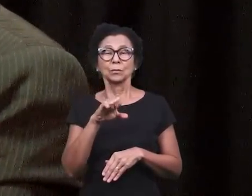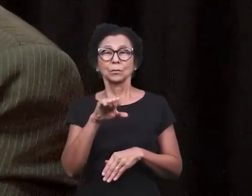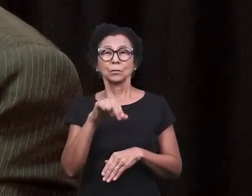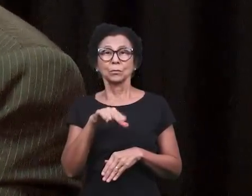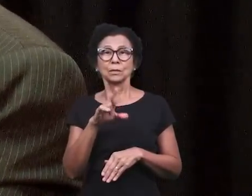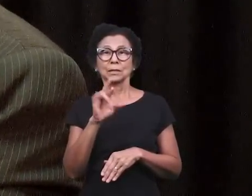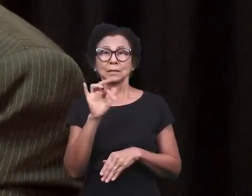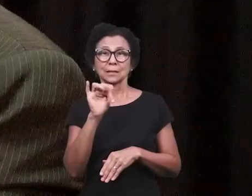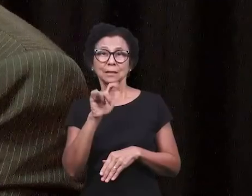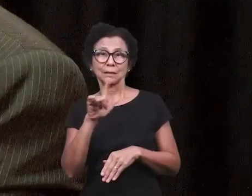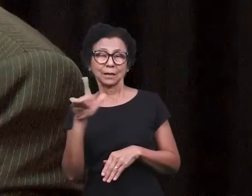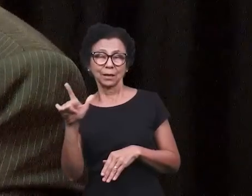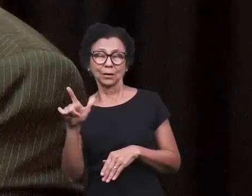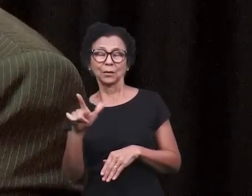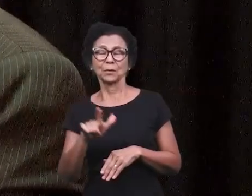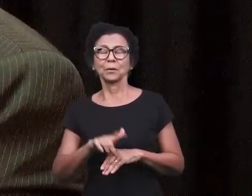mas